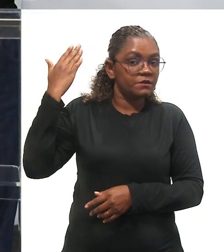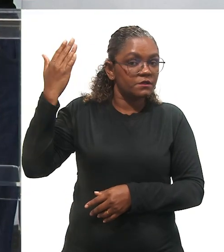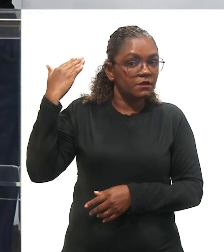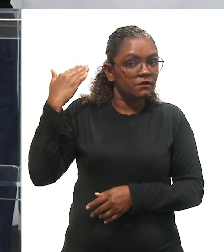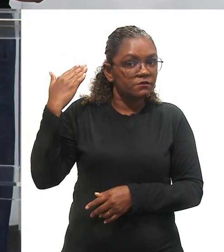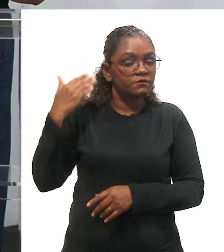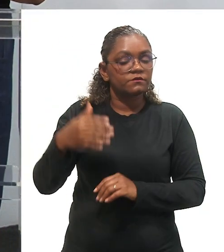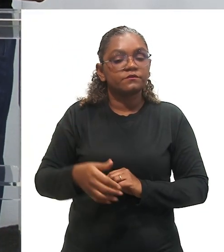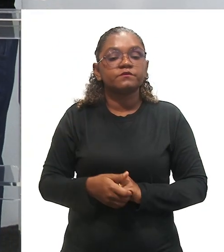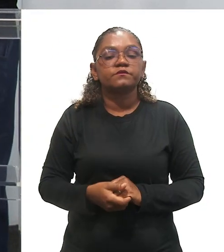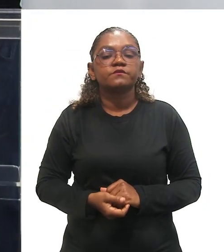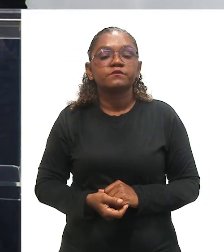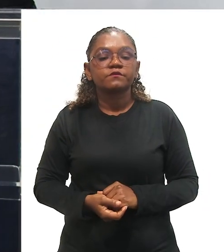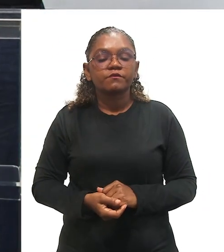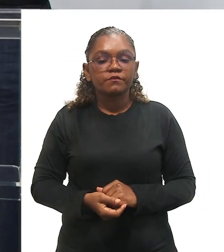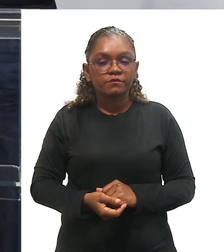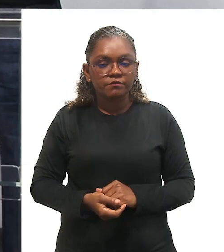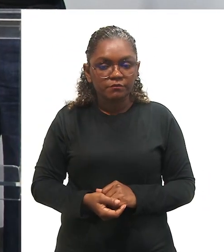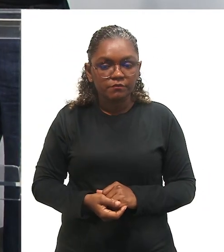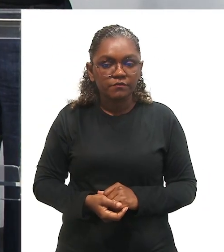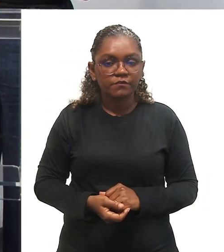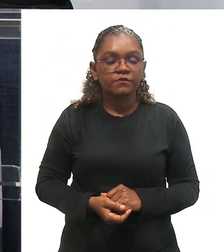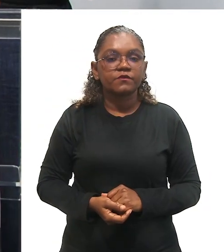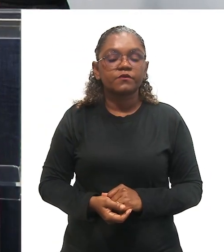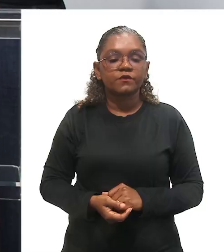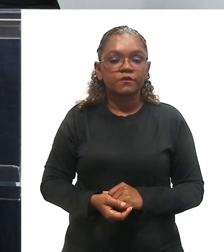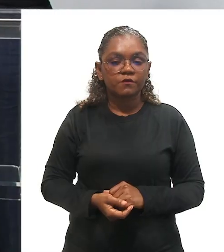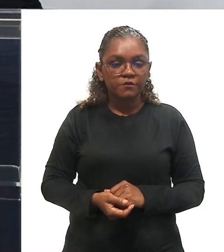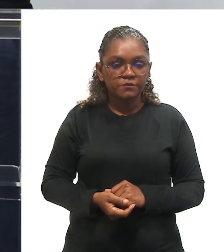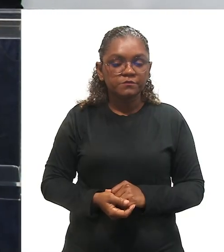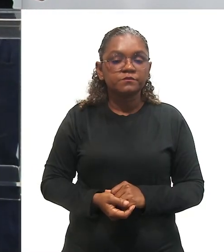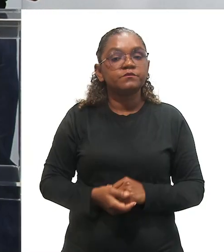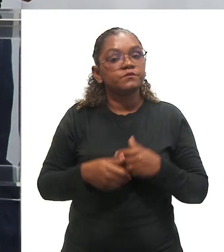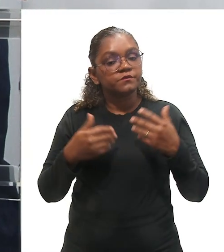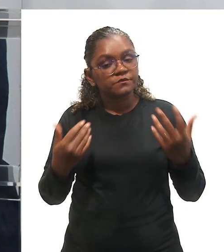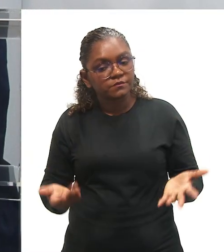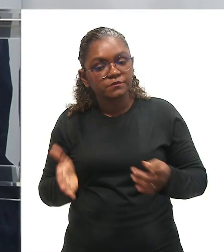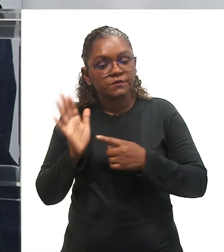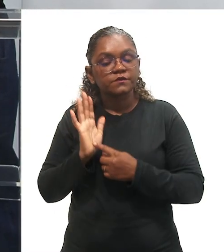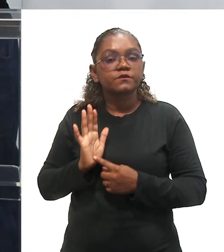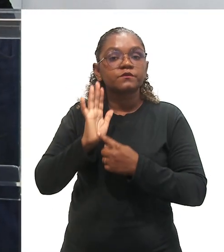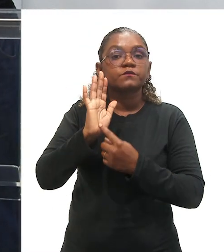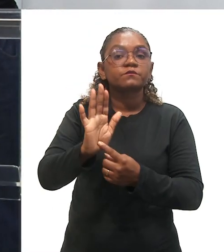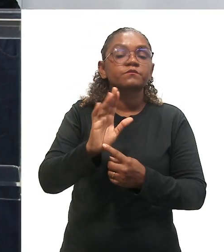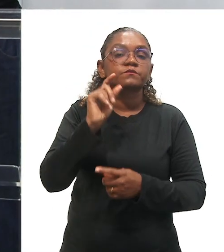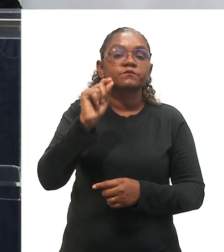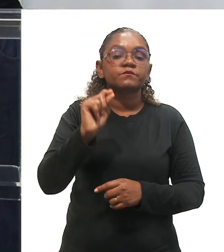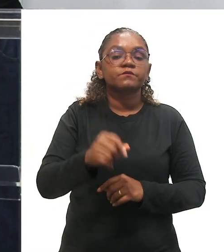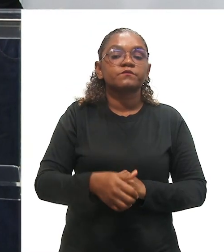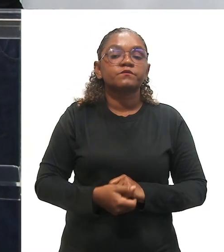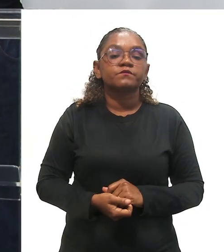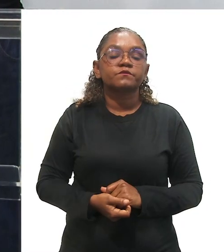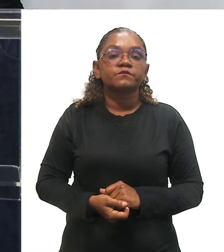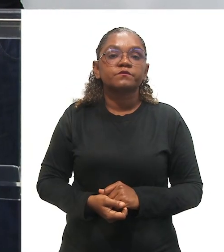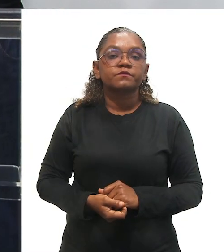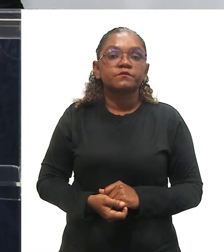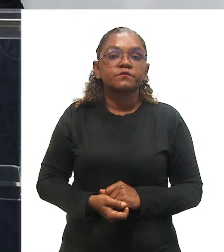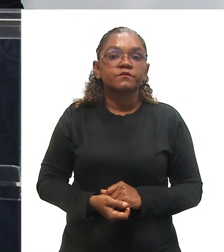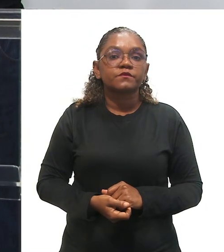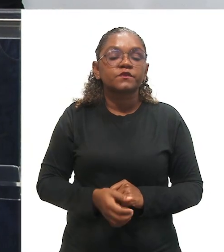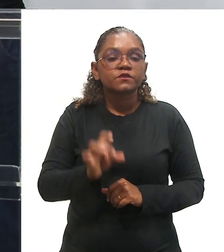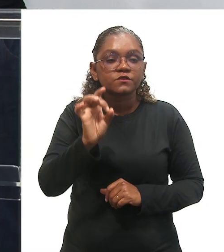pública. Eu trago aqui de uma forma que